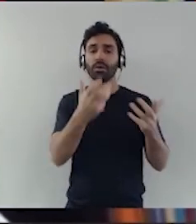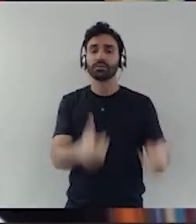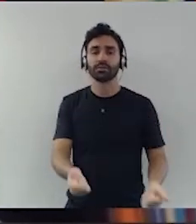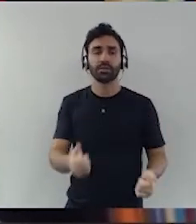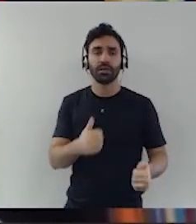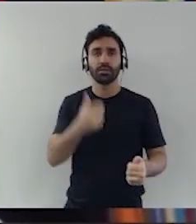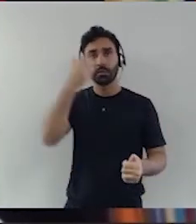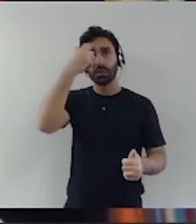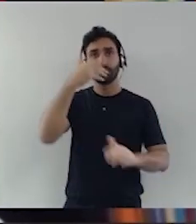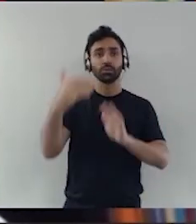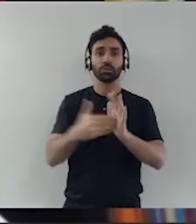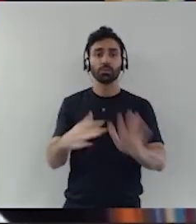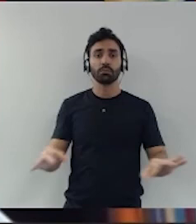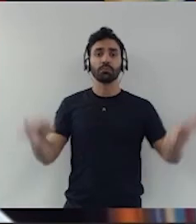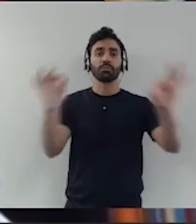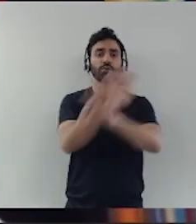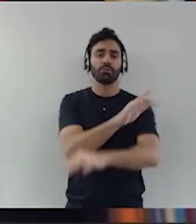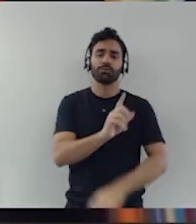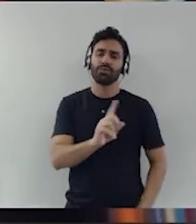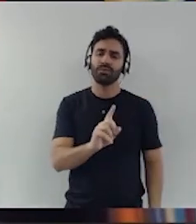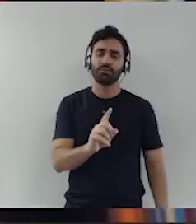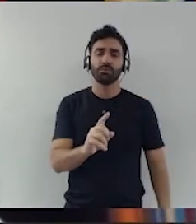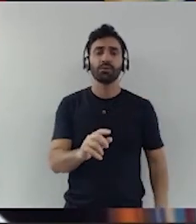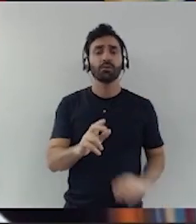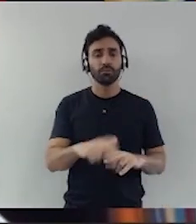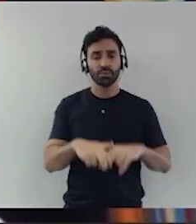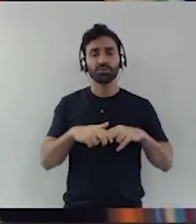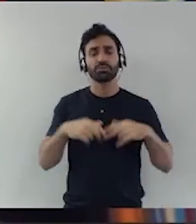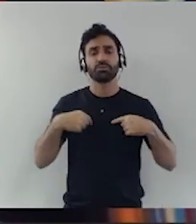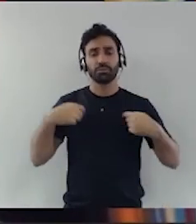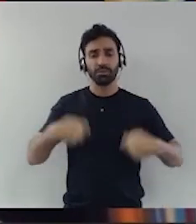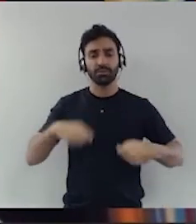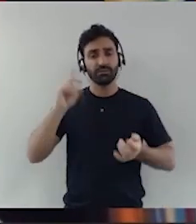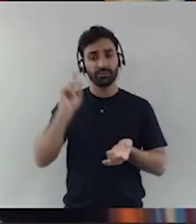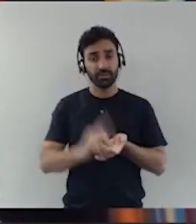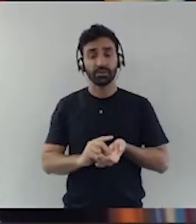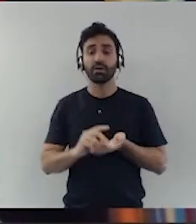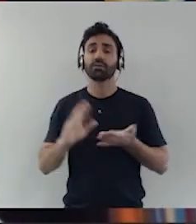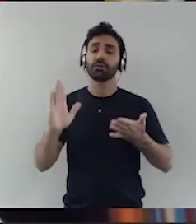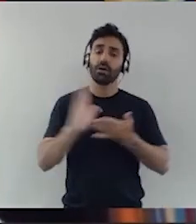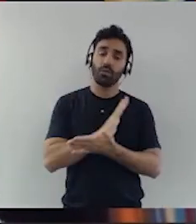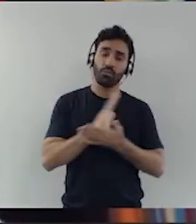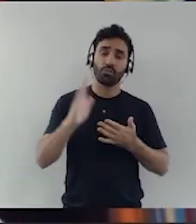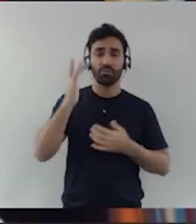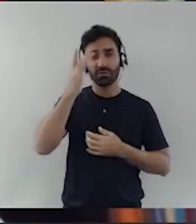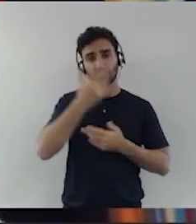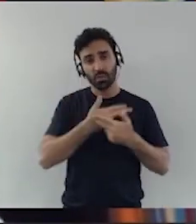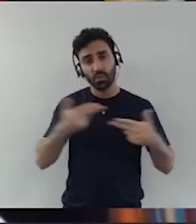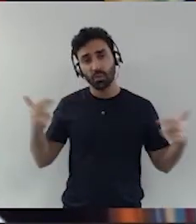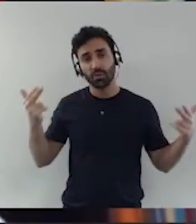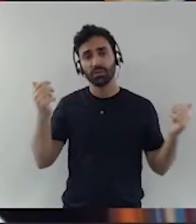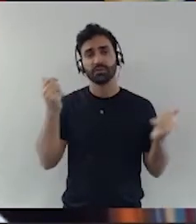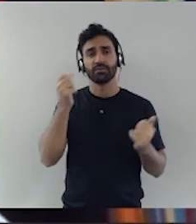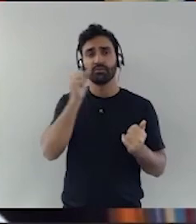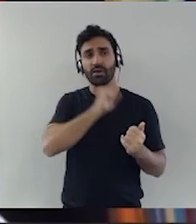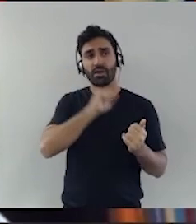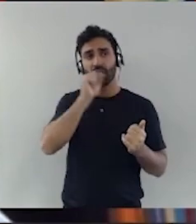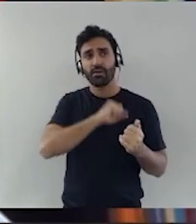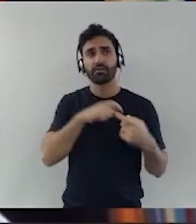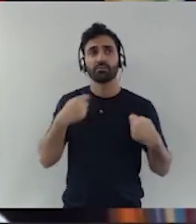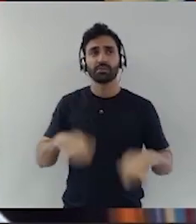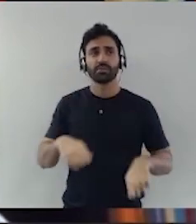está realmente definido. Para tanto, será necessário realmente superar alguns velhos dogmas,